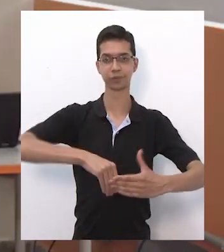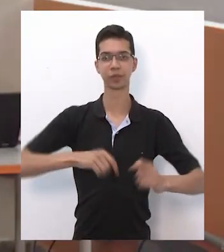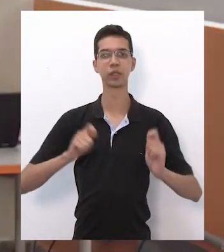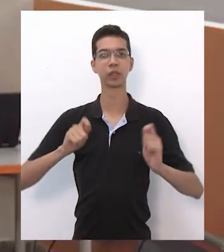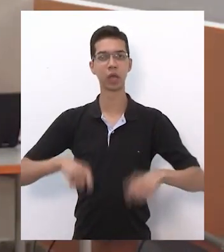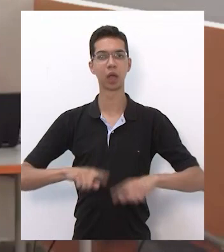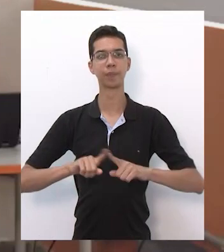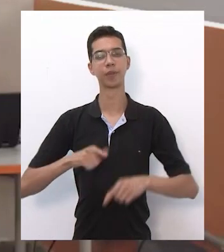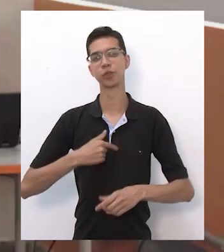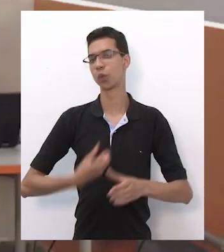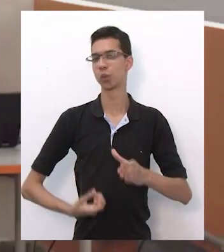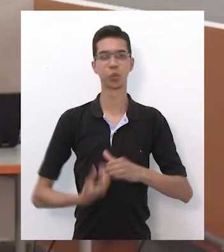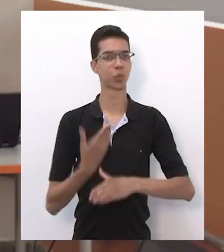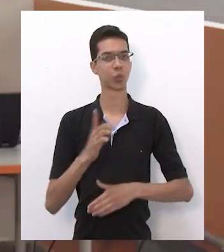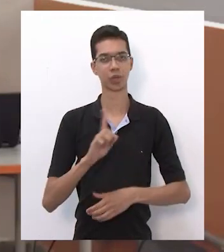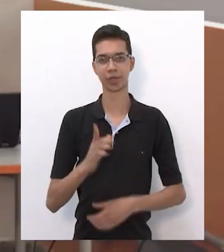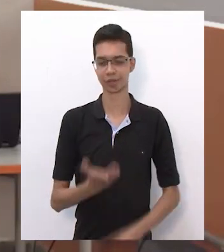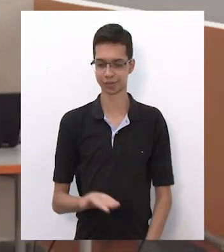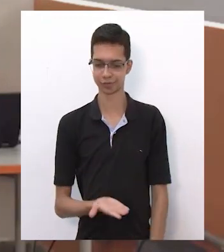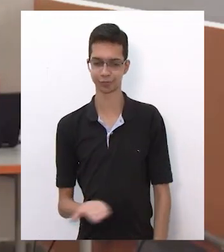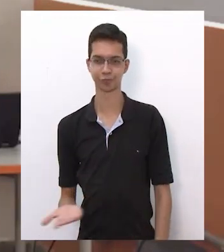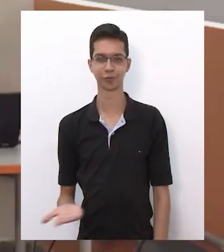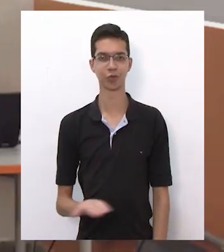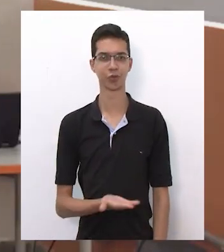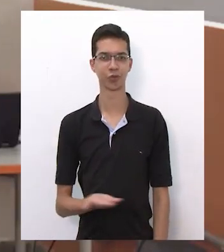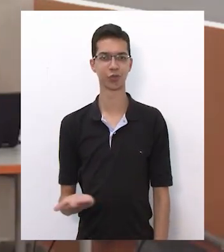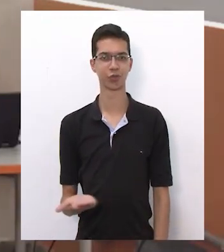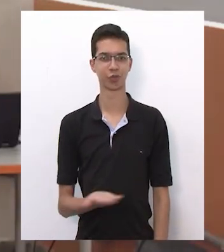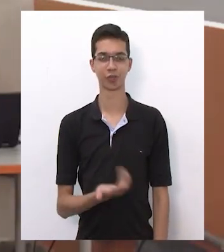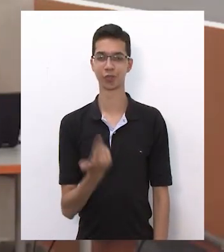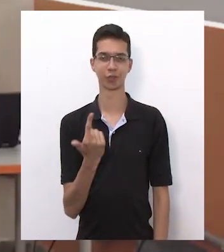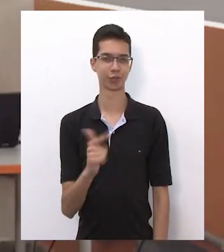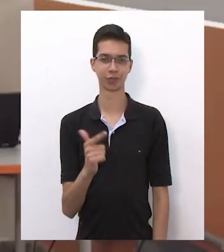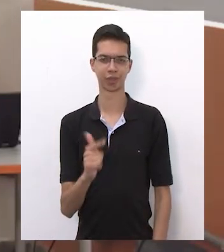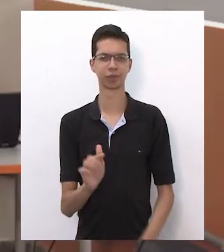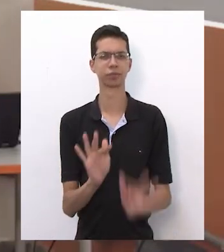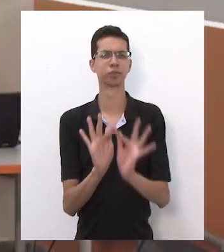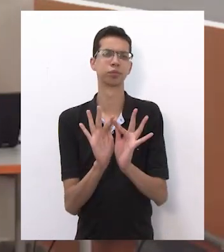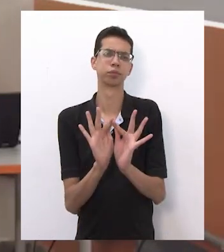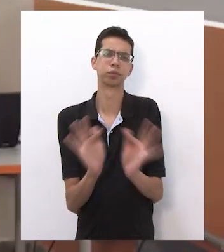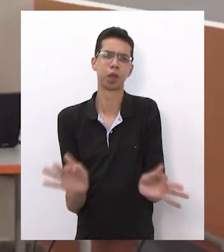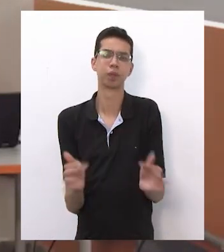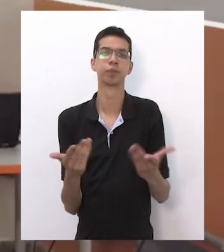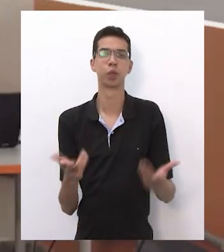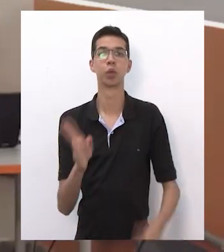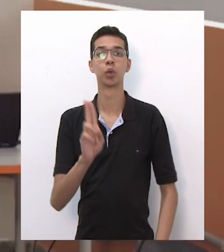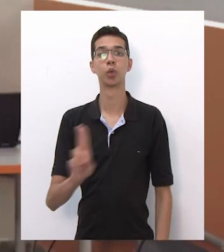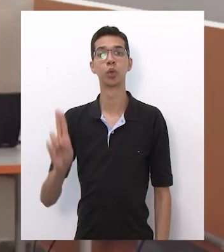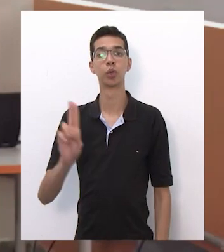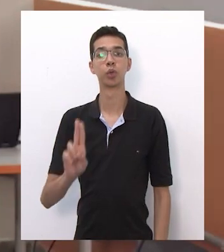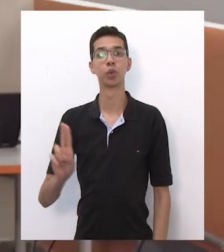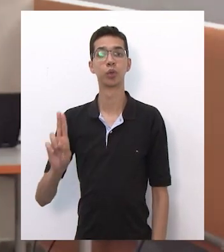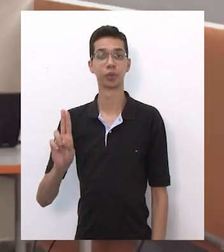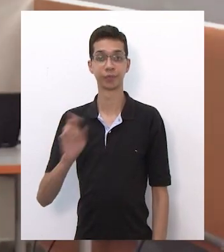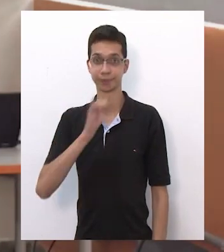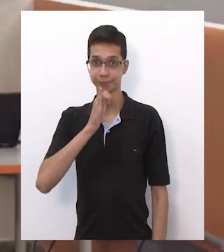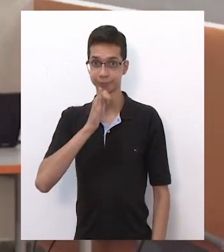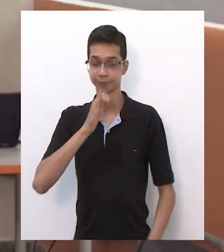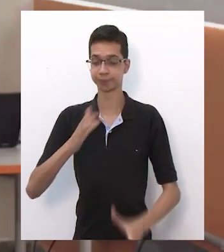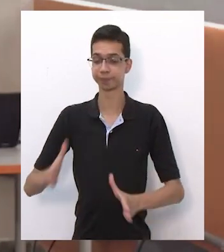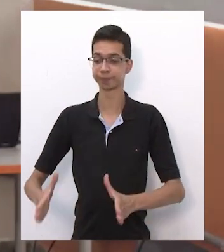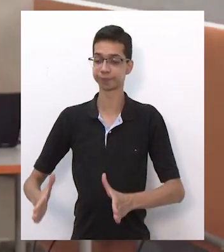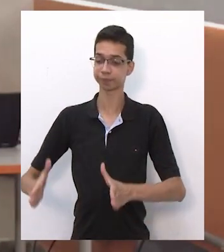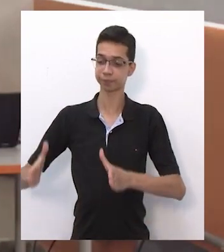um fundo, né? Era simples, bastava eu ter utilizado a forma que estava em orifício. Vejam